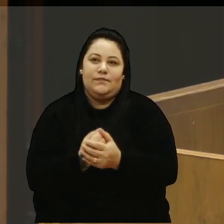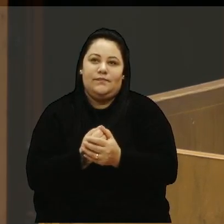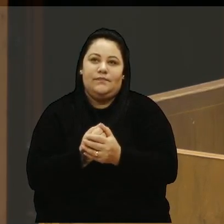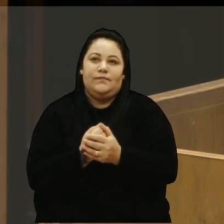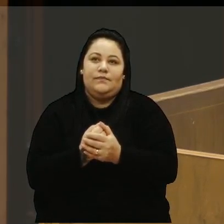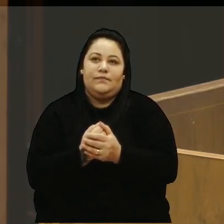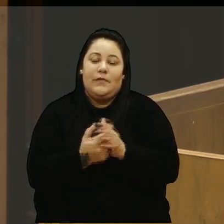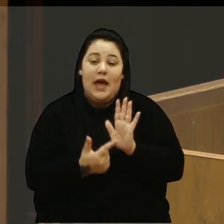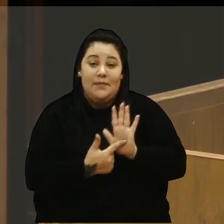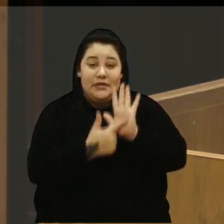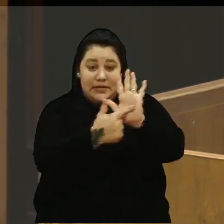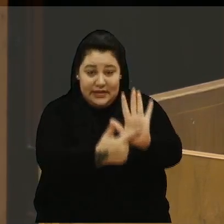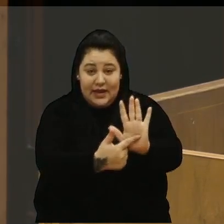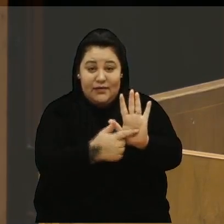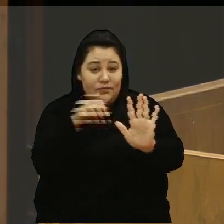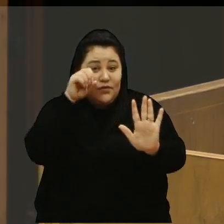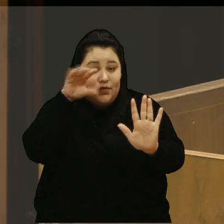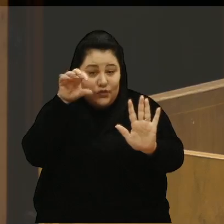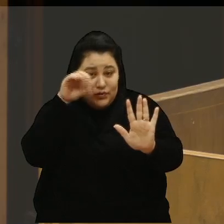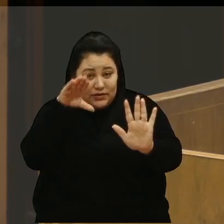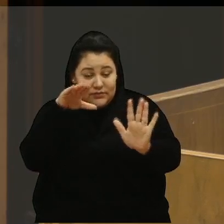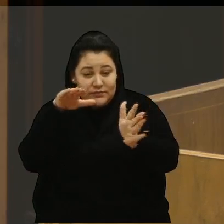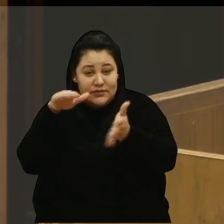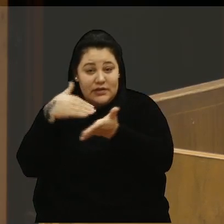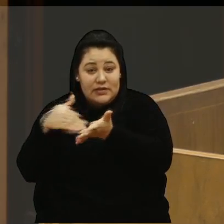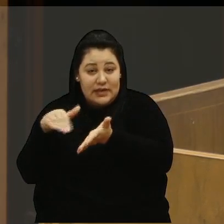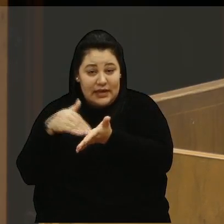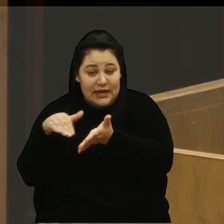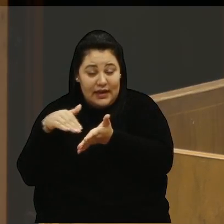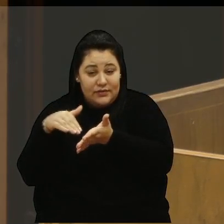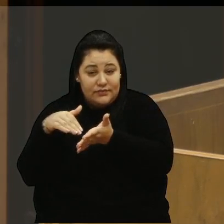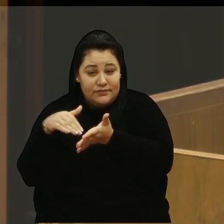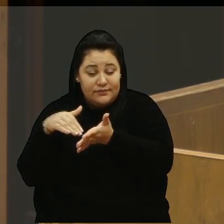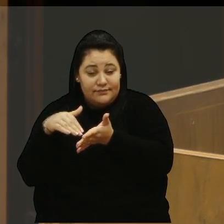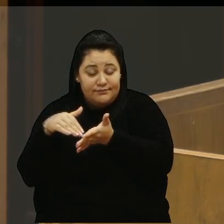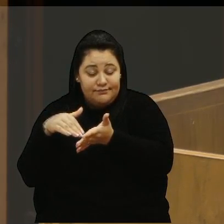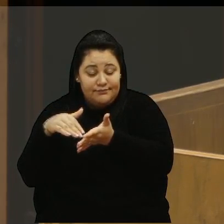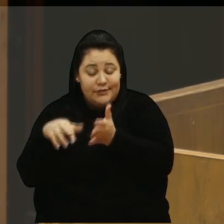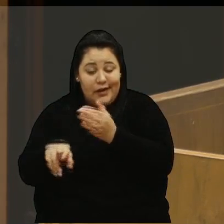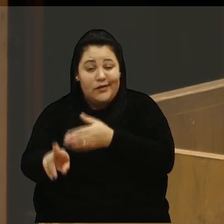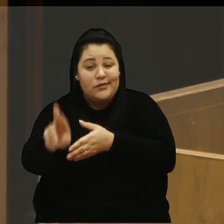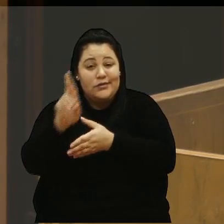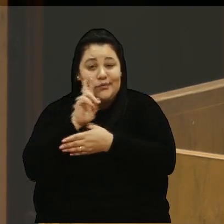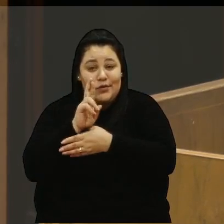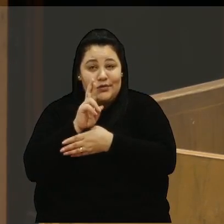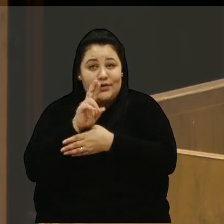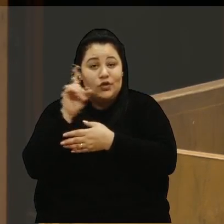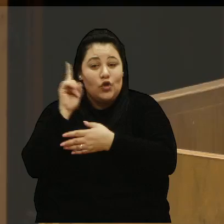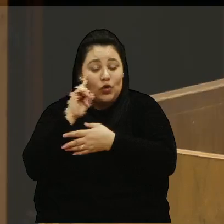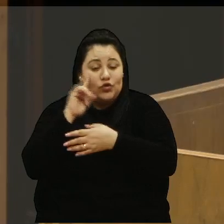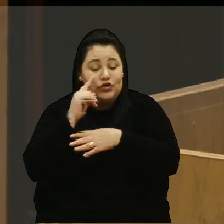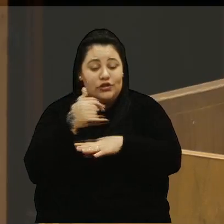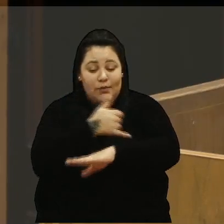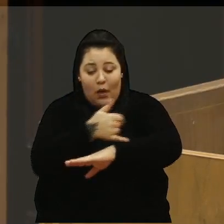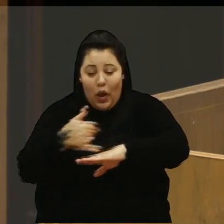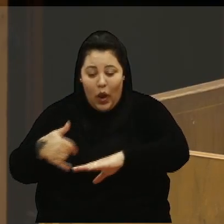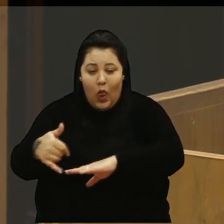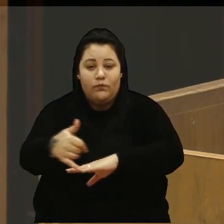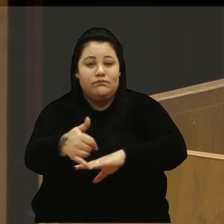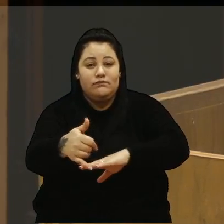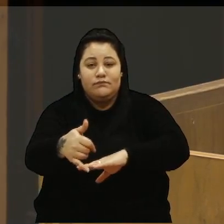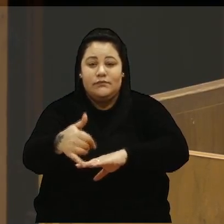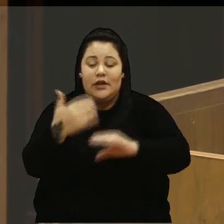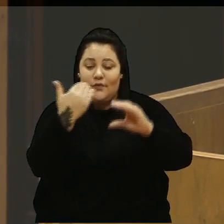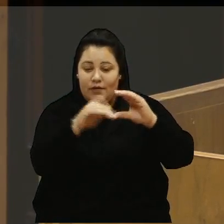Apresentei para o secretário de trânsito e a única resposta dele, todo dia eu passo por lá, todo dia eu mando mensagem